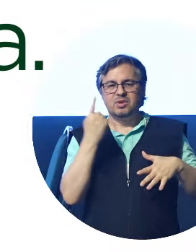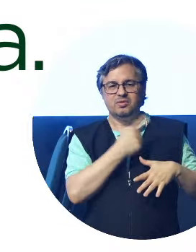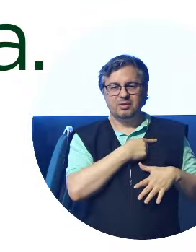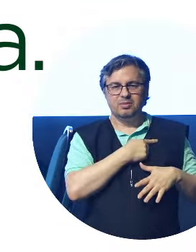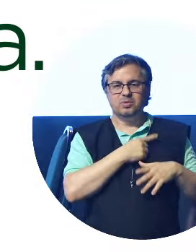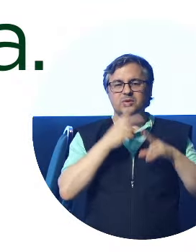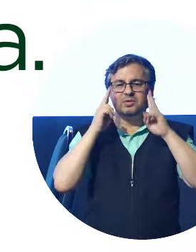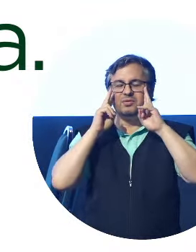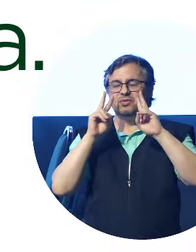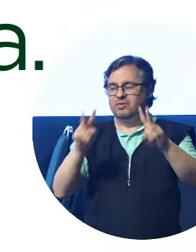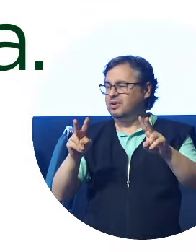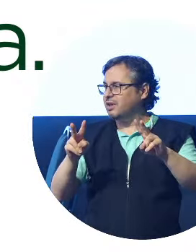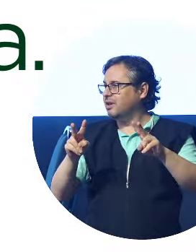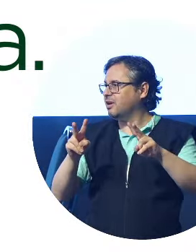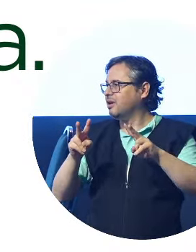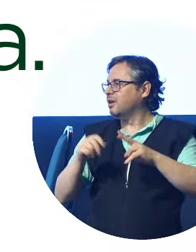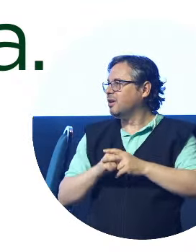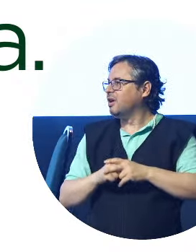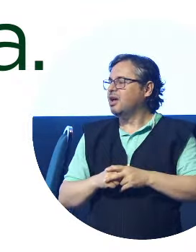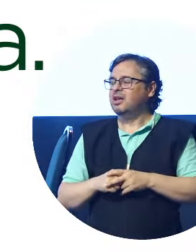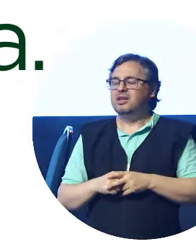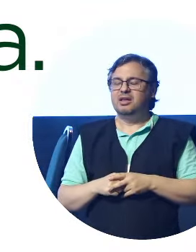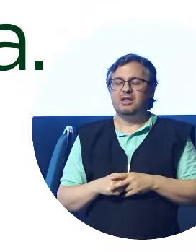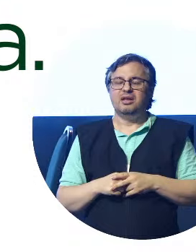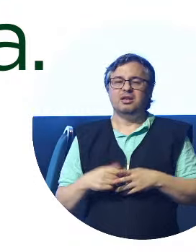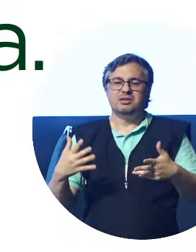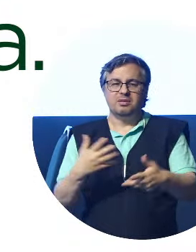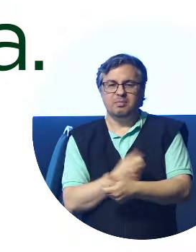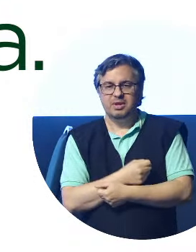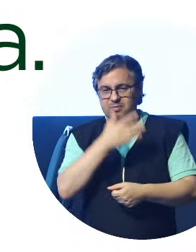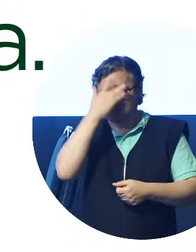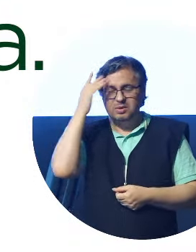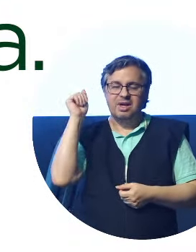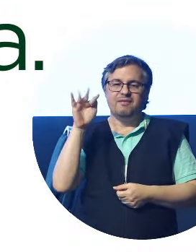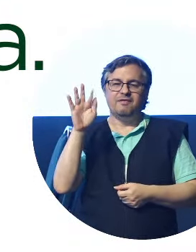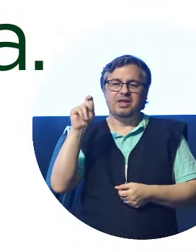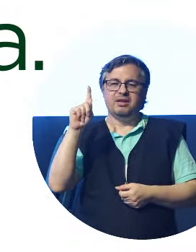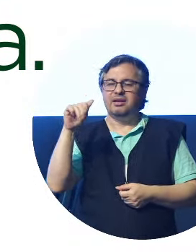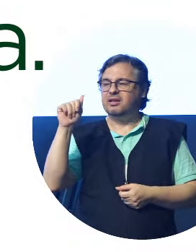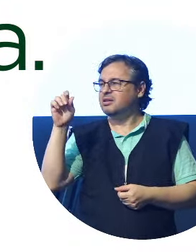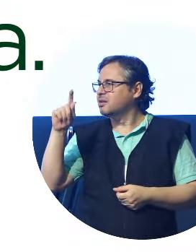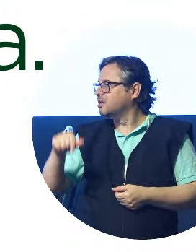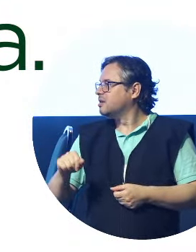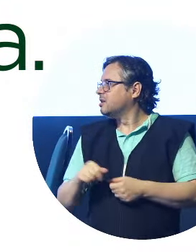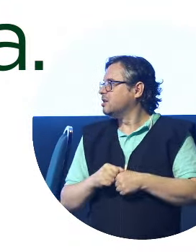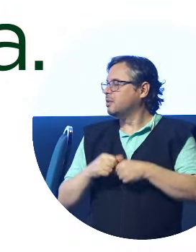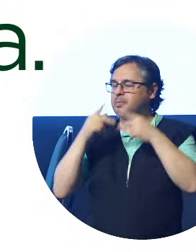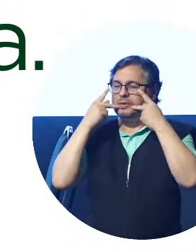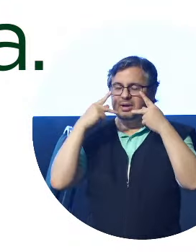batizar um jovem afegão que talvez nunca pudéssemos chegar lá no Afeganistão para pregar o